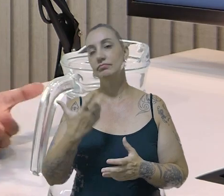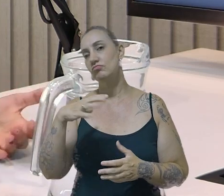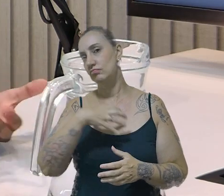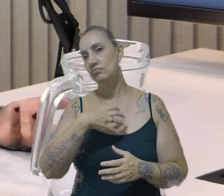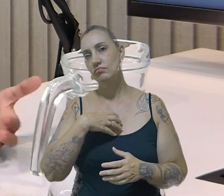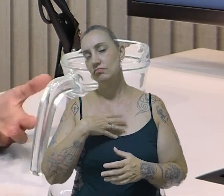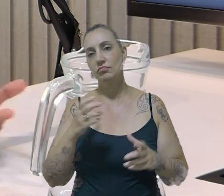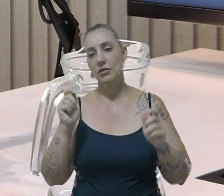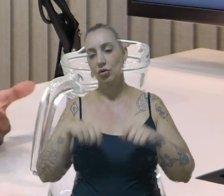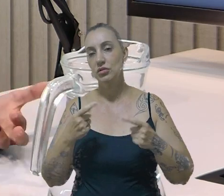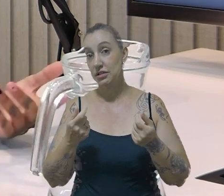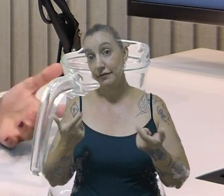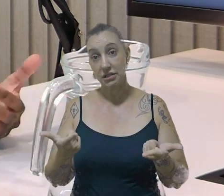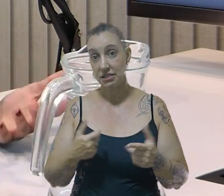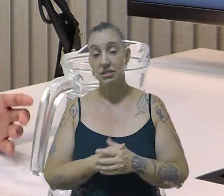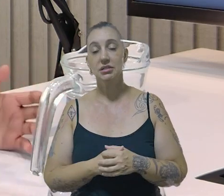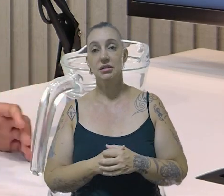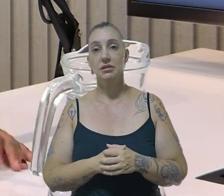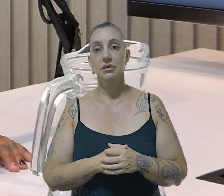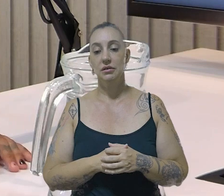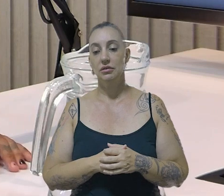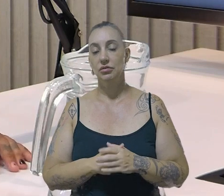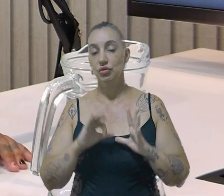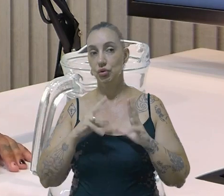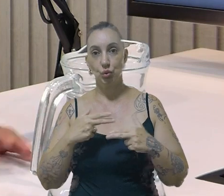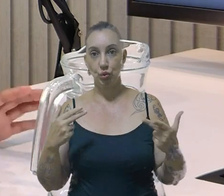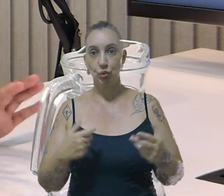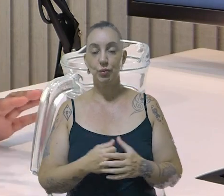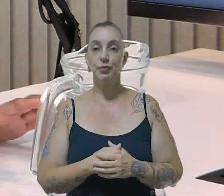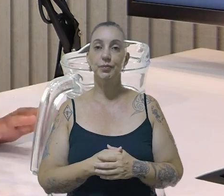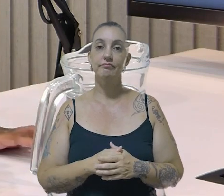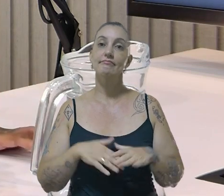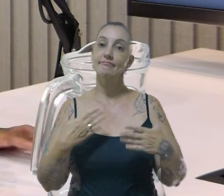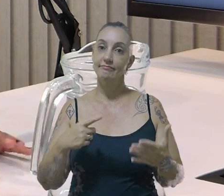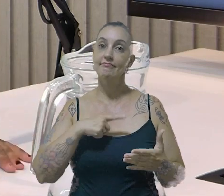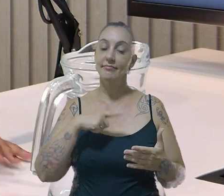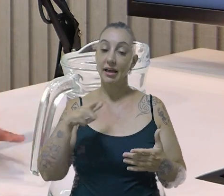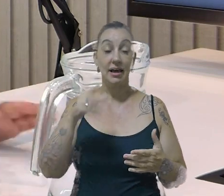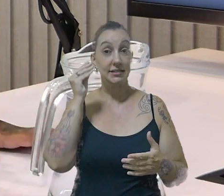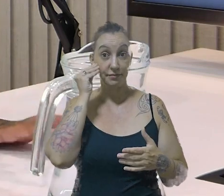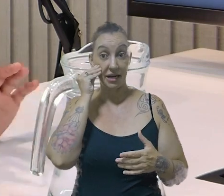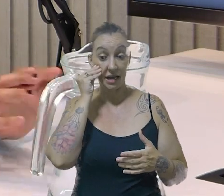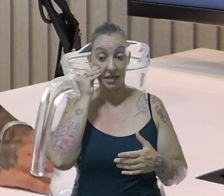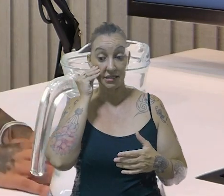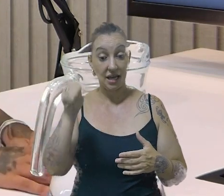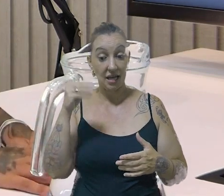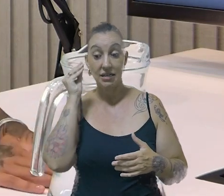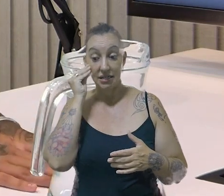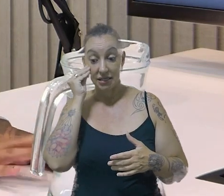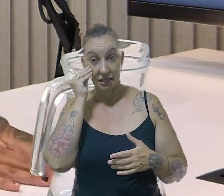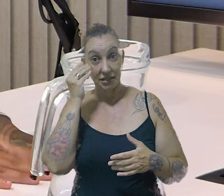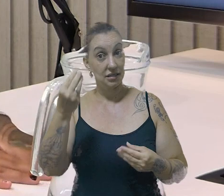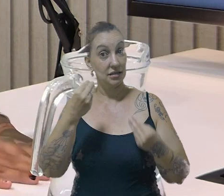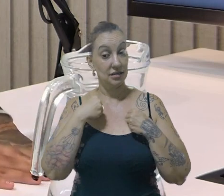outra condição financeira uma outra condição de tudo assim então eu tenho essa experiência essa experiência daí que você tá me